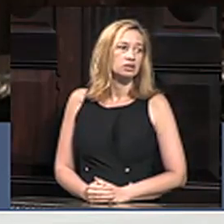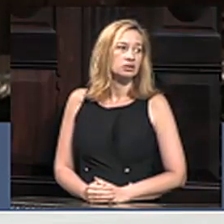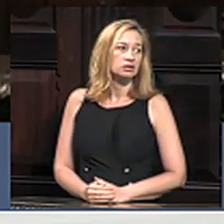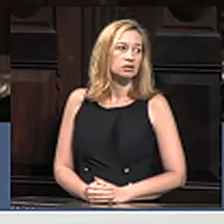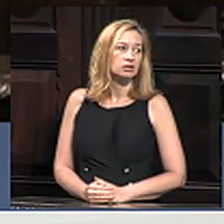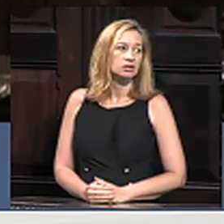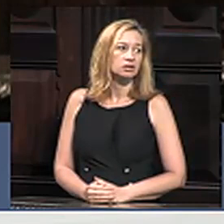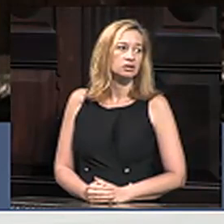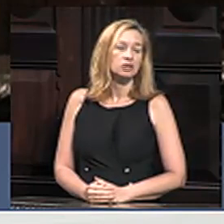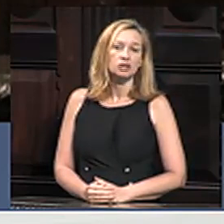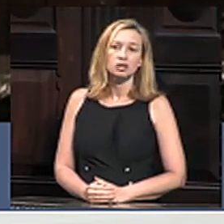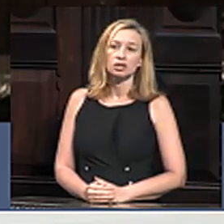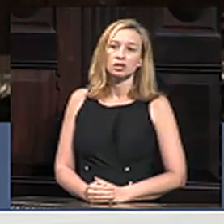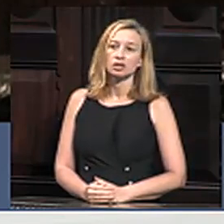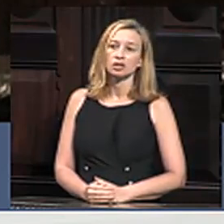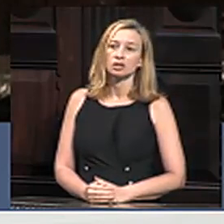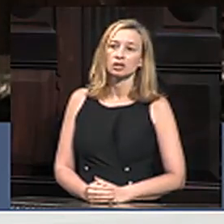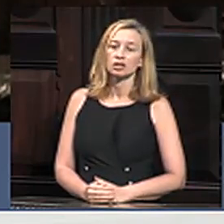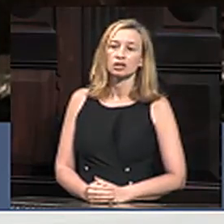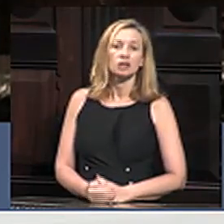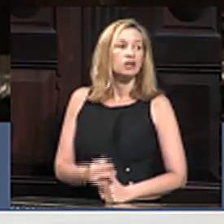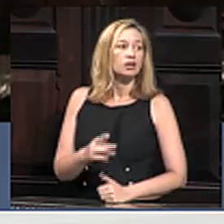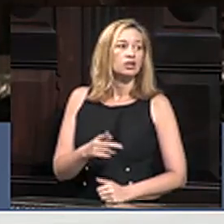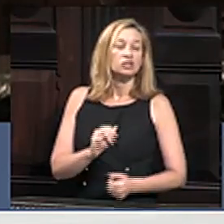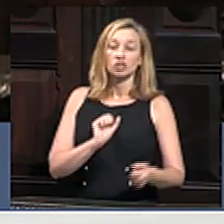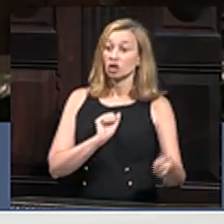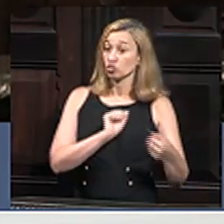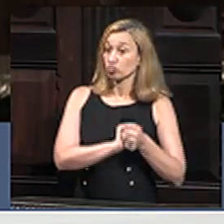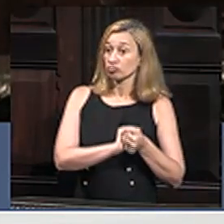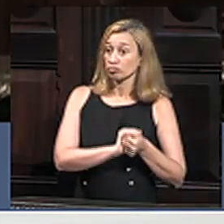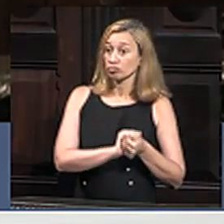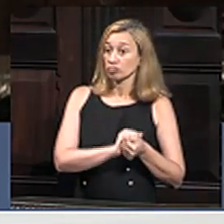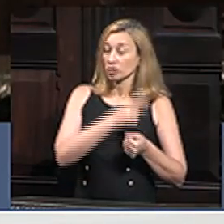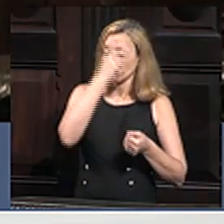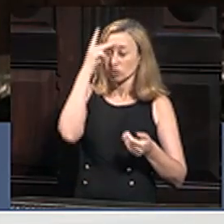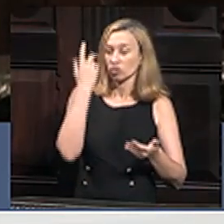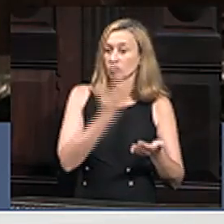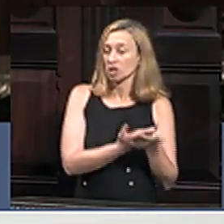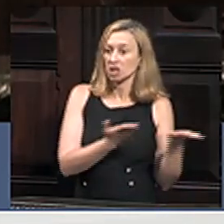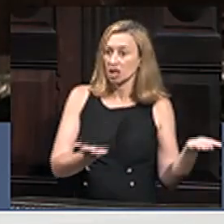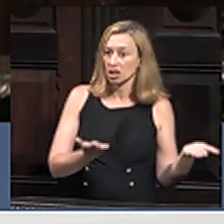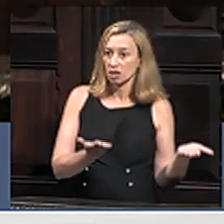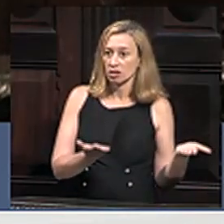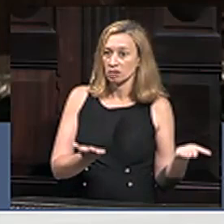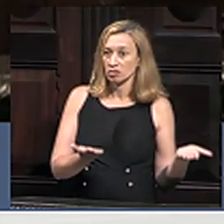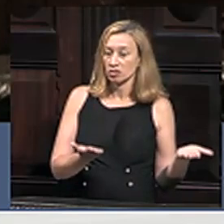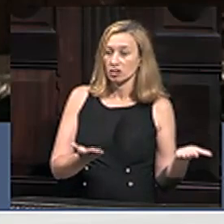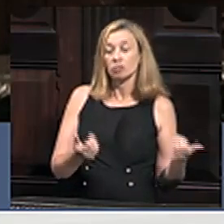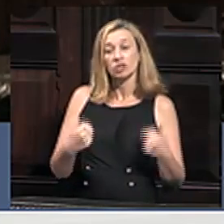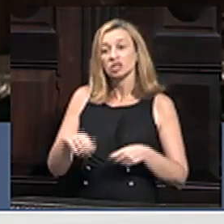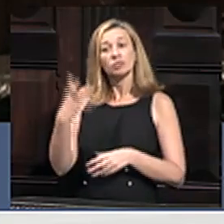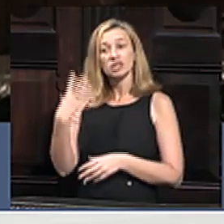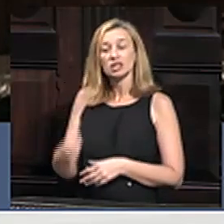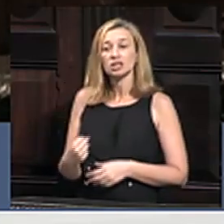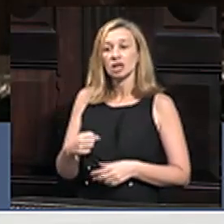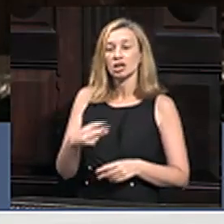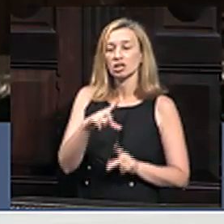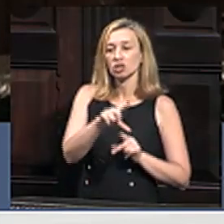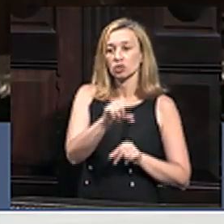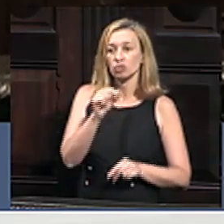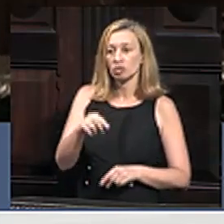na defesa do Estado Democrático de Direito, os louros da vitória. A alternância no poder acontece?